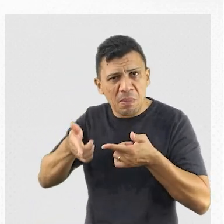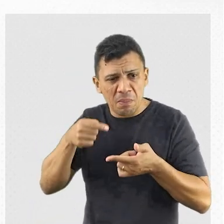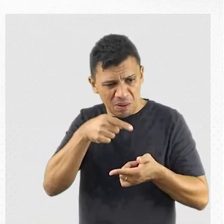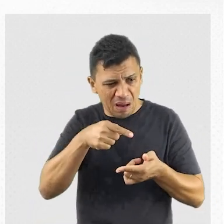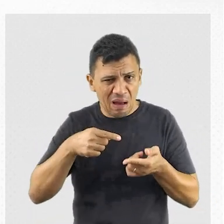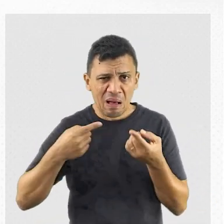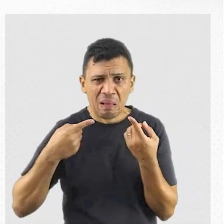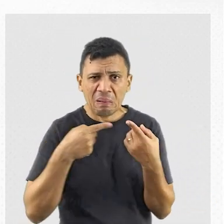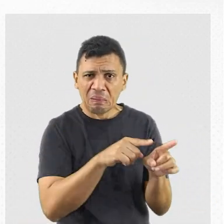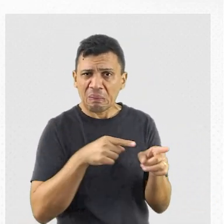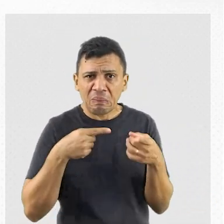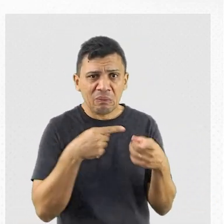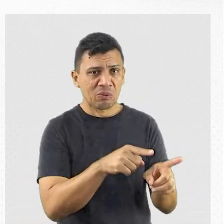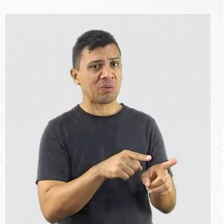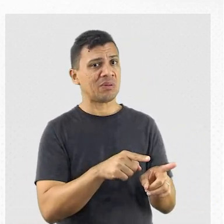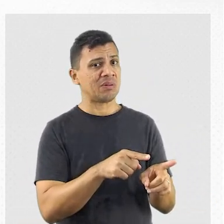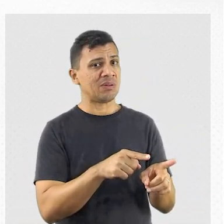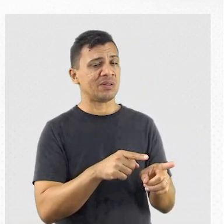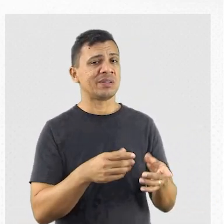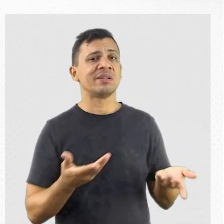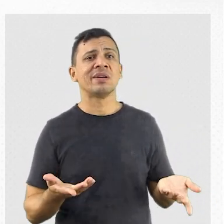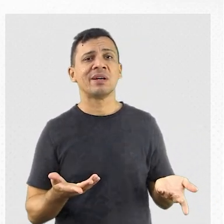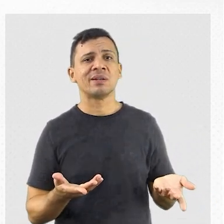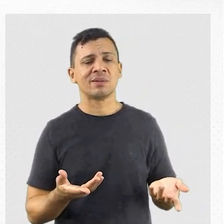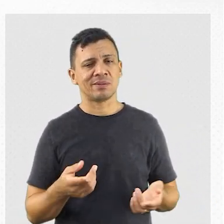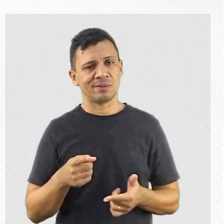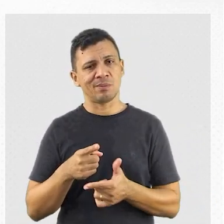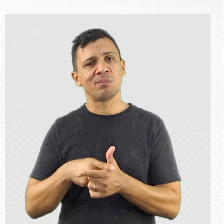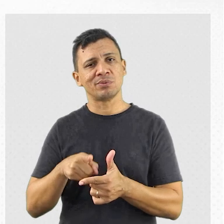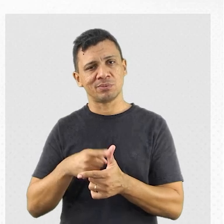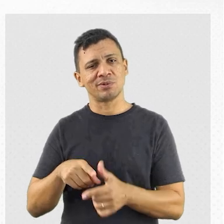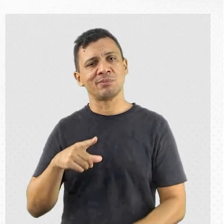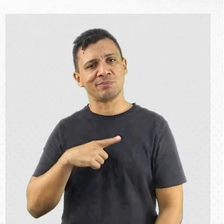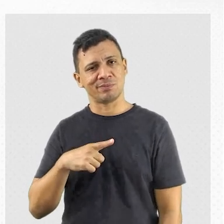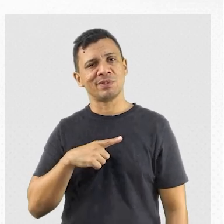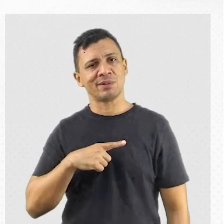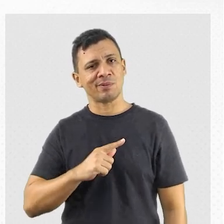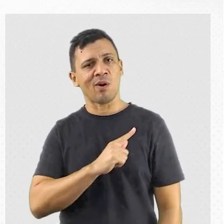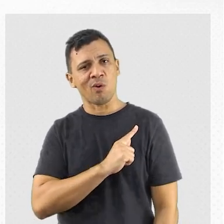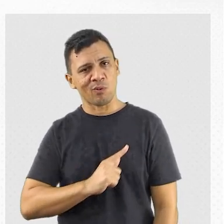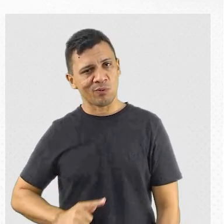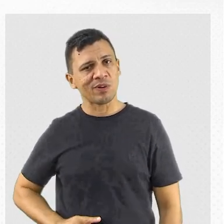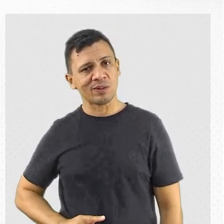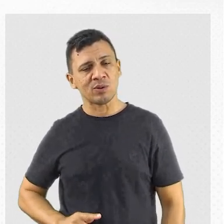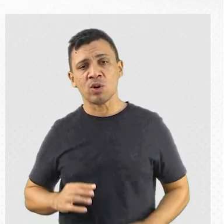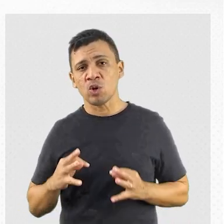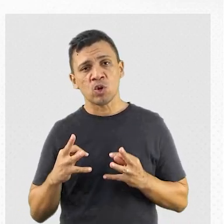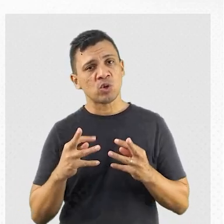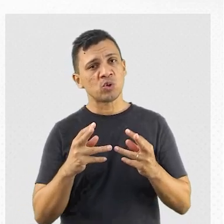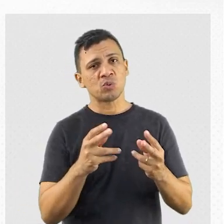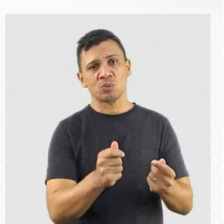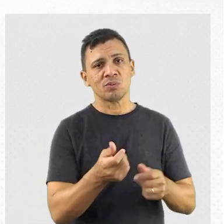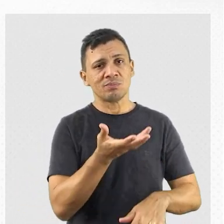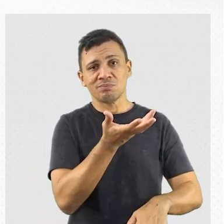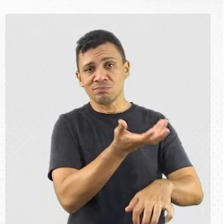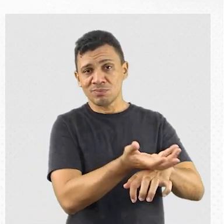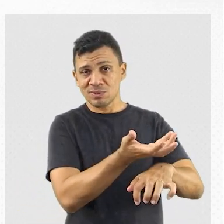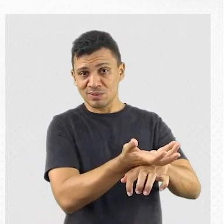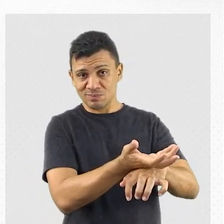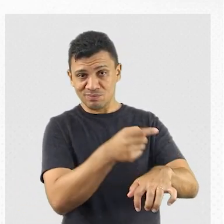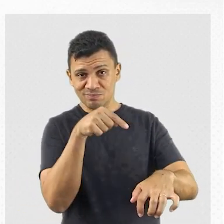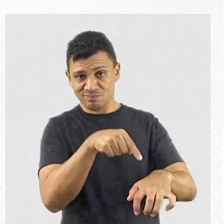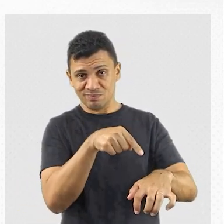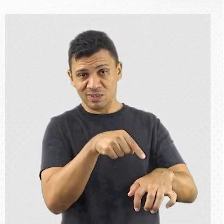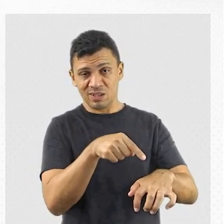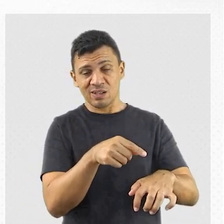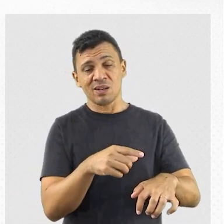sociedade é uma entidade muito mais forte do que o indivíduo. E, portanto, o indivíduo nada mais é, na visão de Durkheim, do que